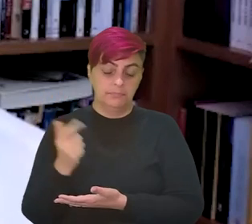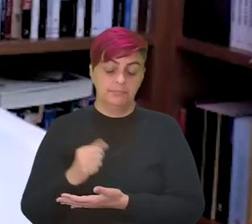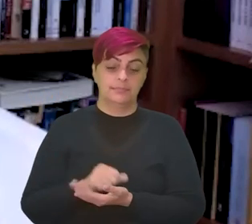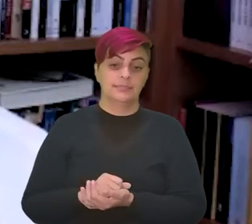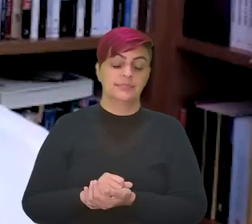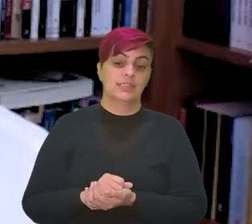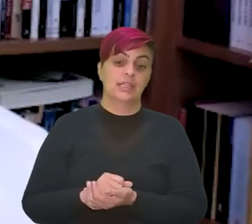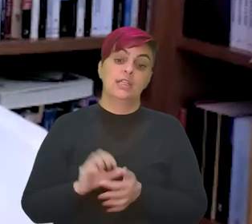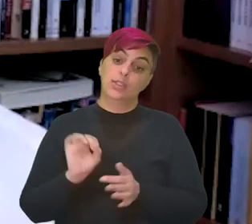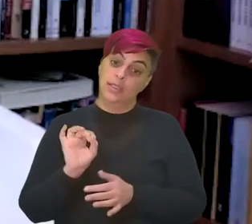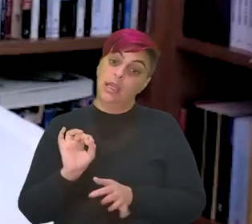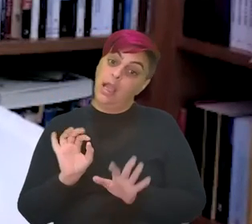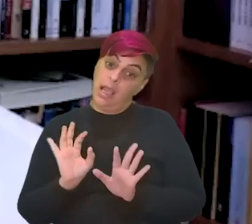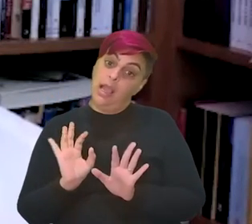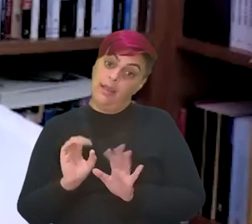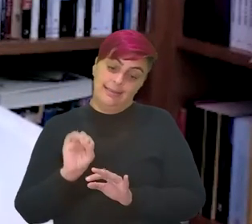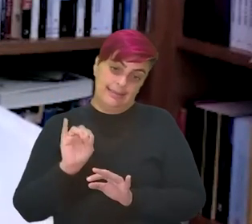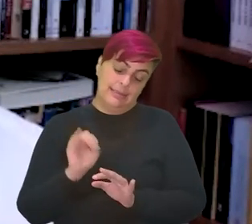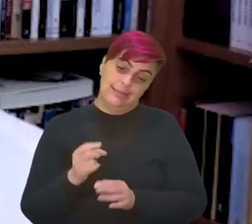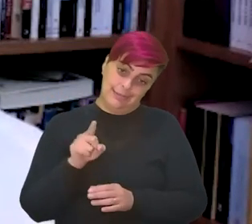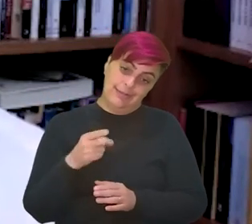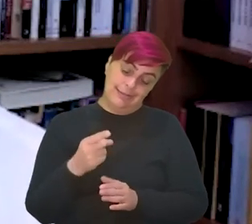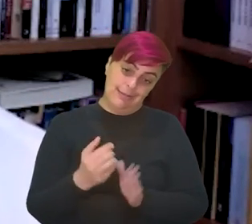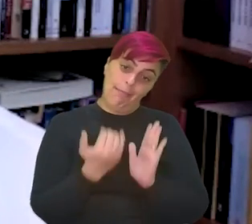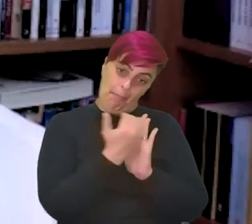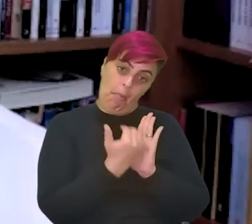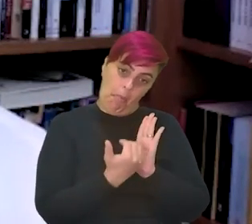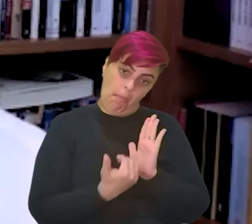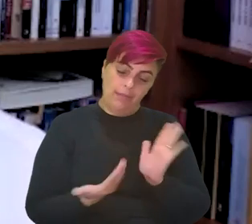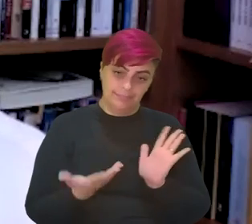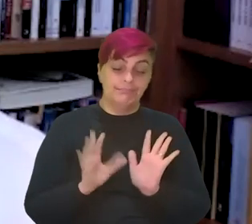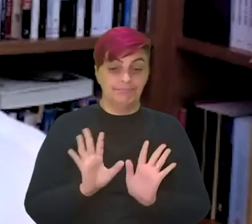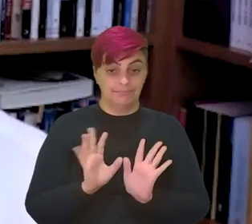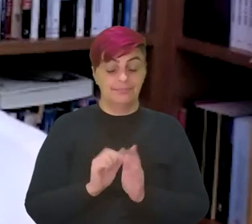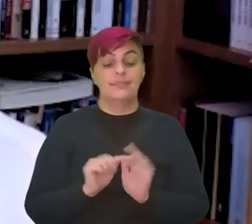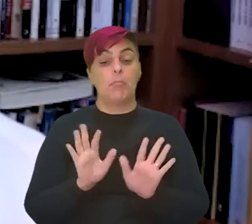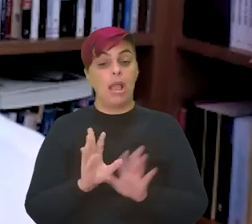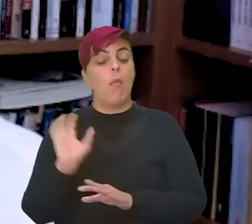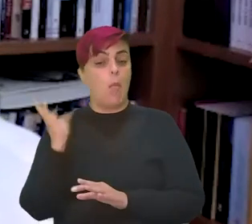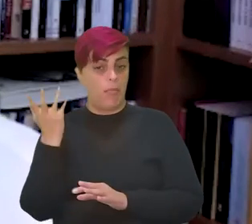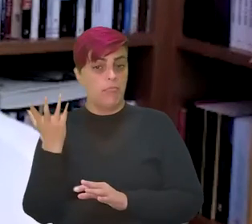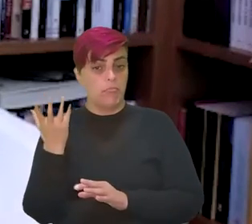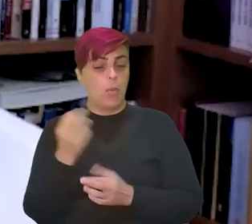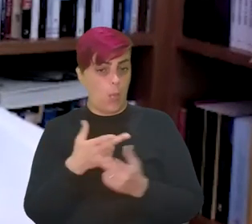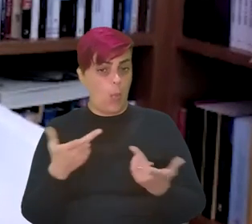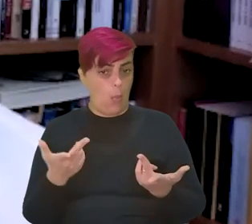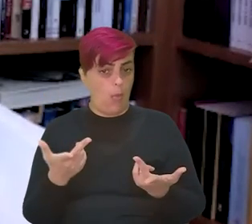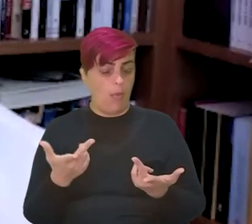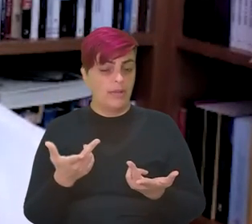científicos, né, a não ser que você siga o Latour, né, mas não, são